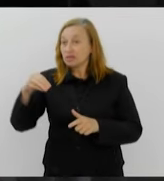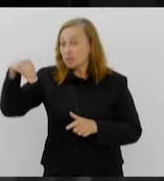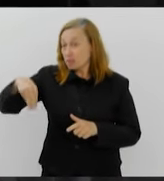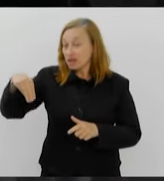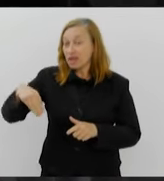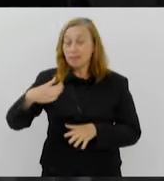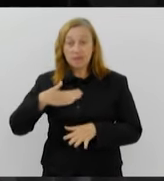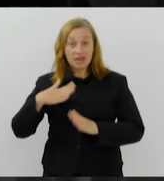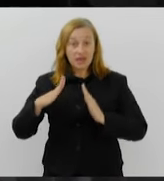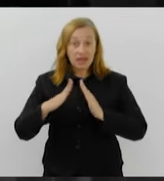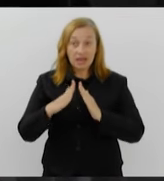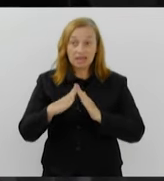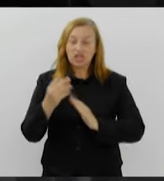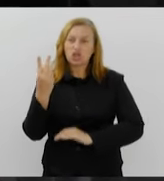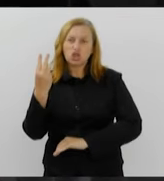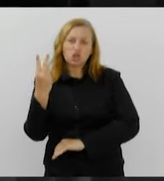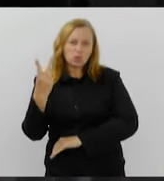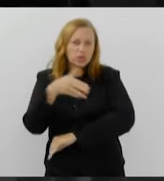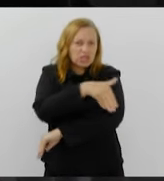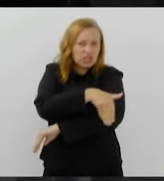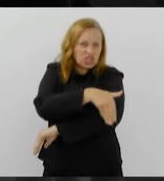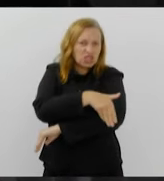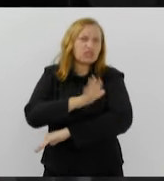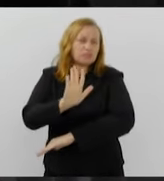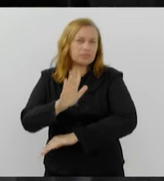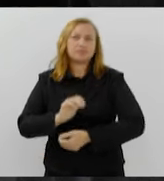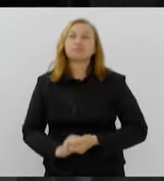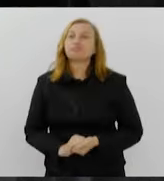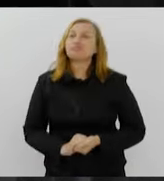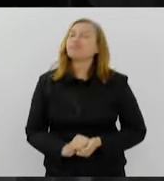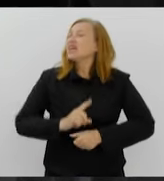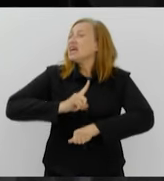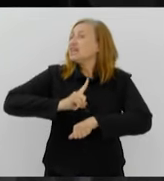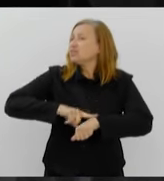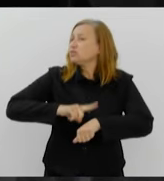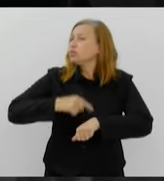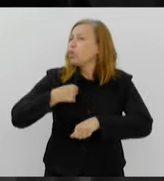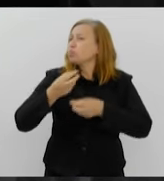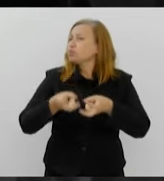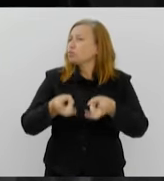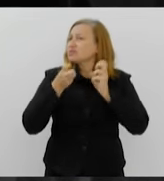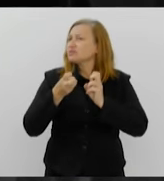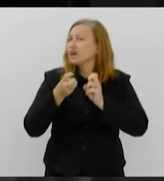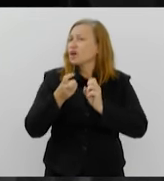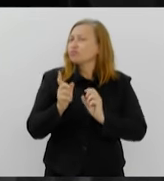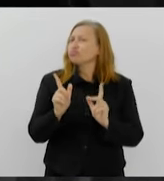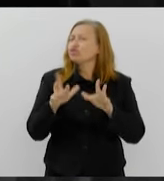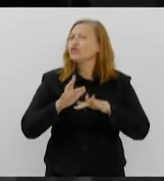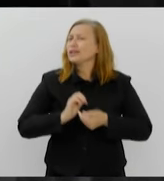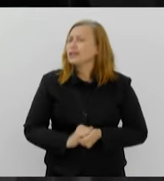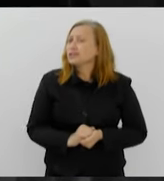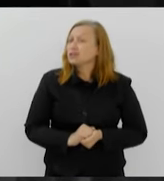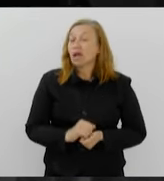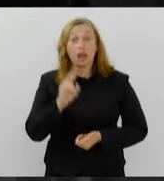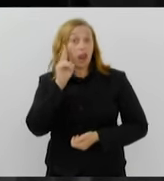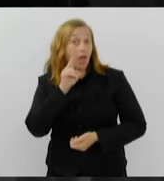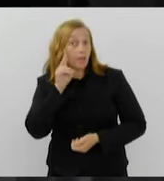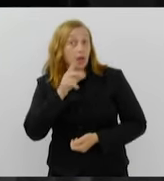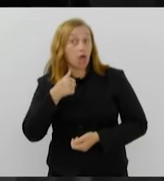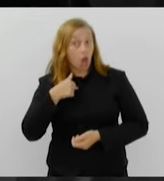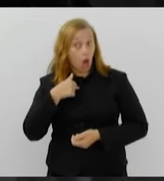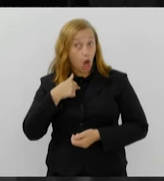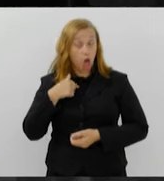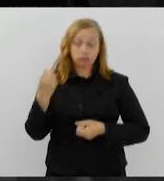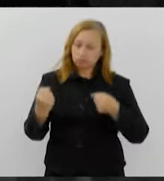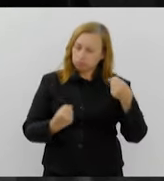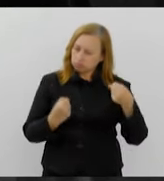duas esquinas para ser mais exato e nesse momento eu pude observar algo diferente lembrando Eu dirigi o